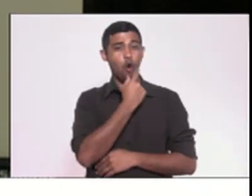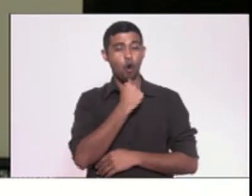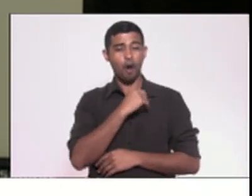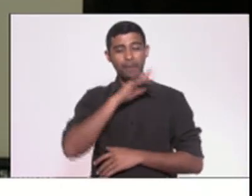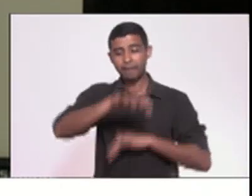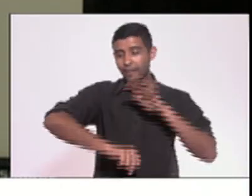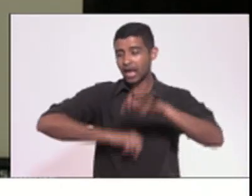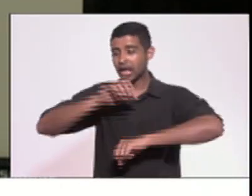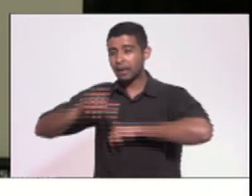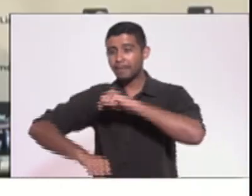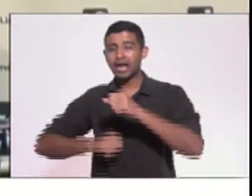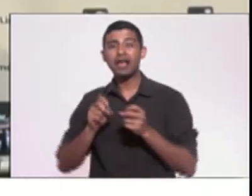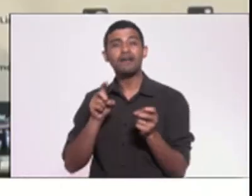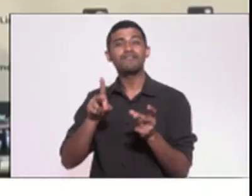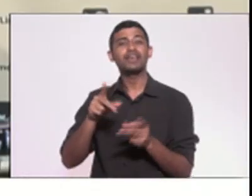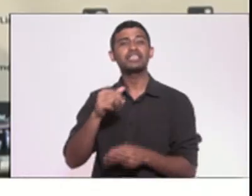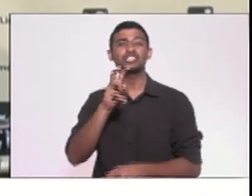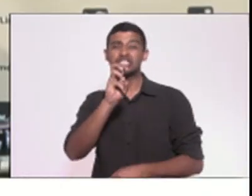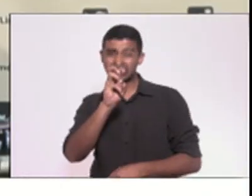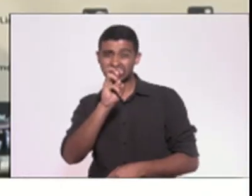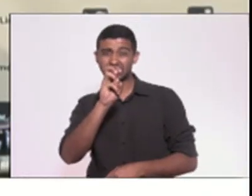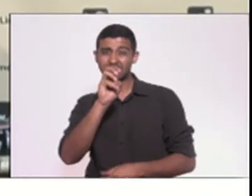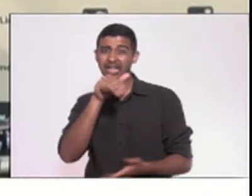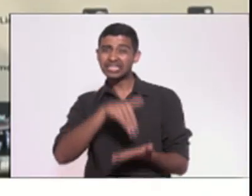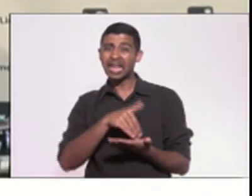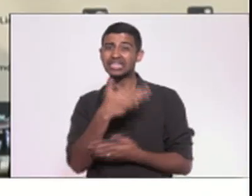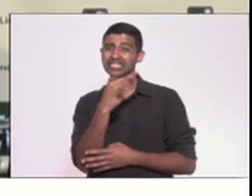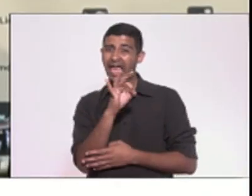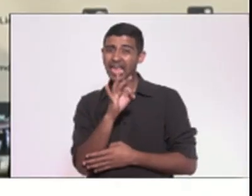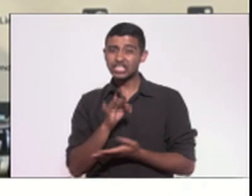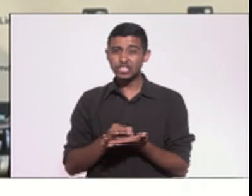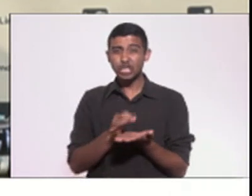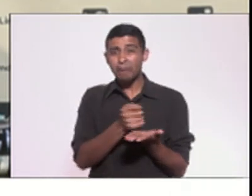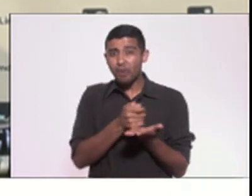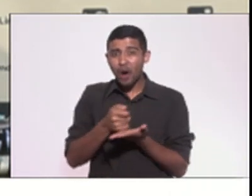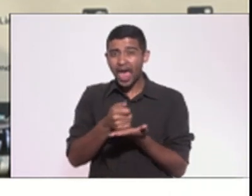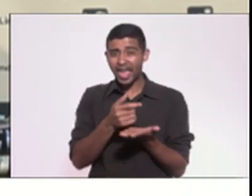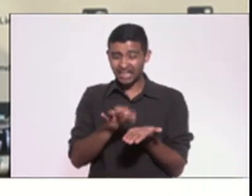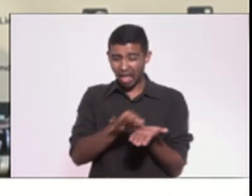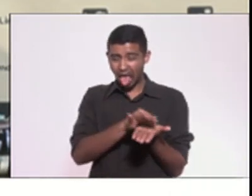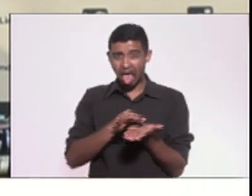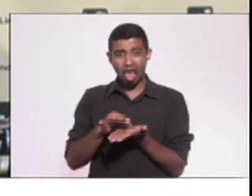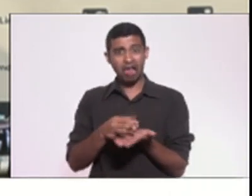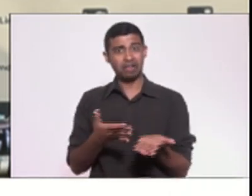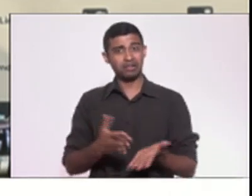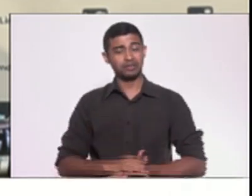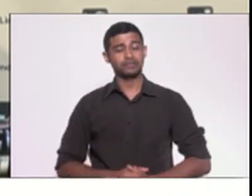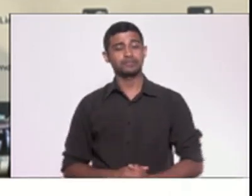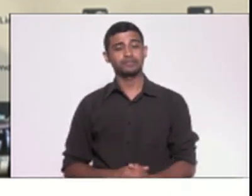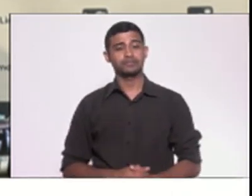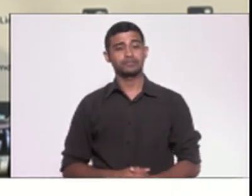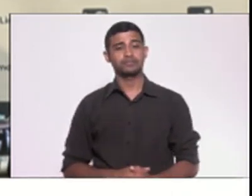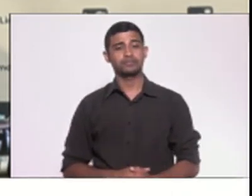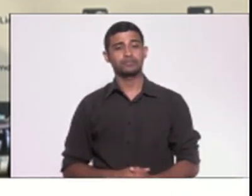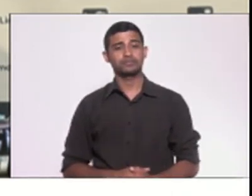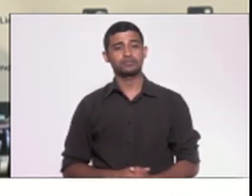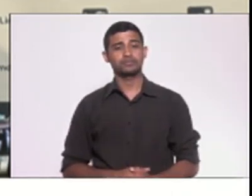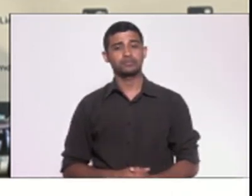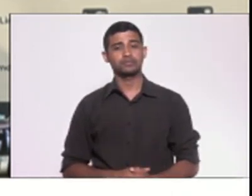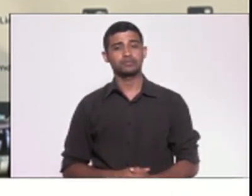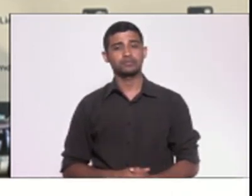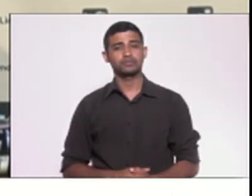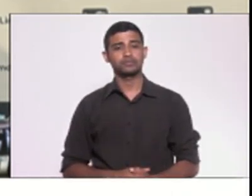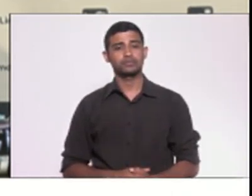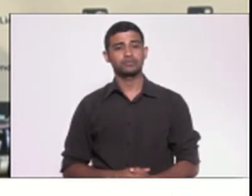de 5 a 10 centavos. Se você beneficiar direto para a indústria, que é segregar ele